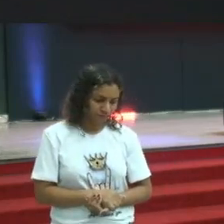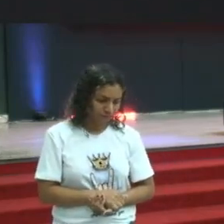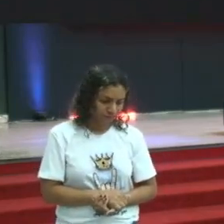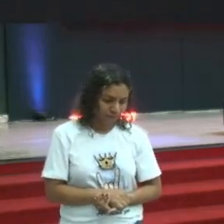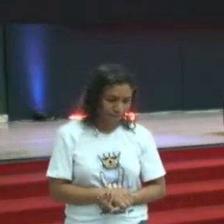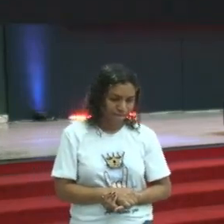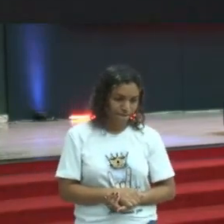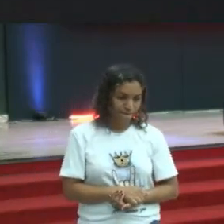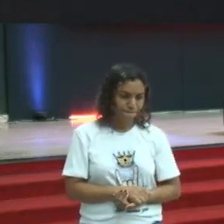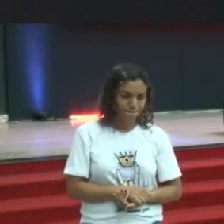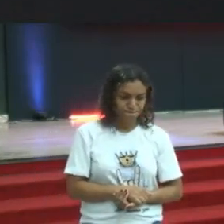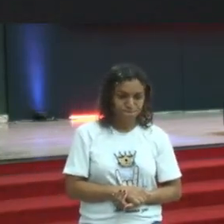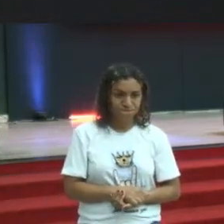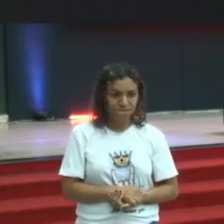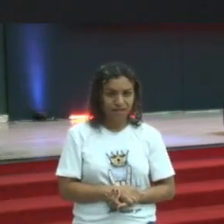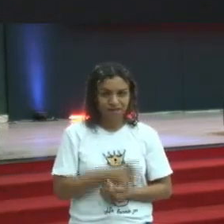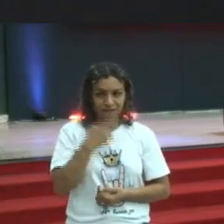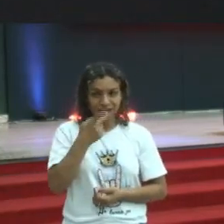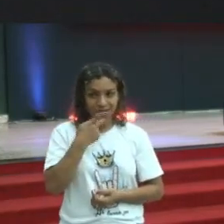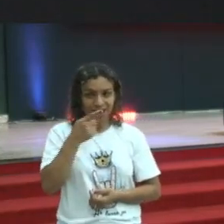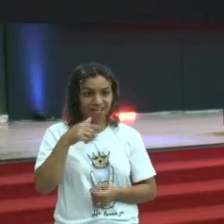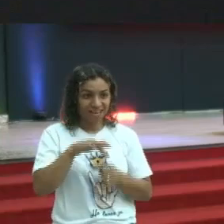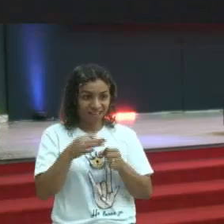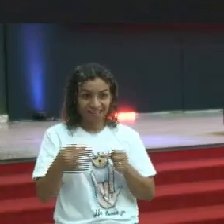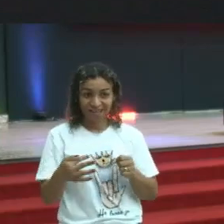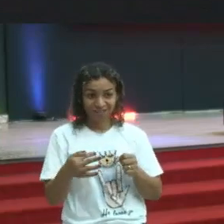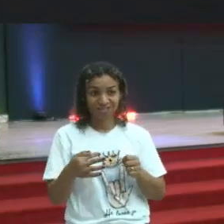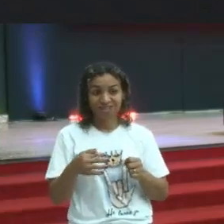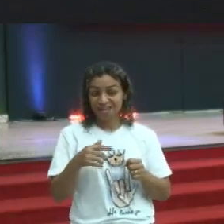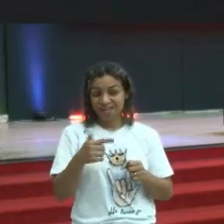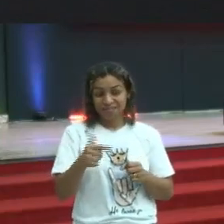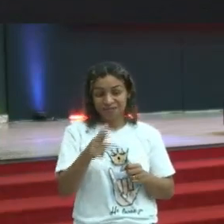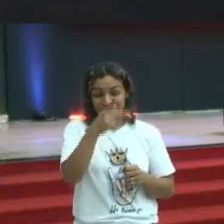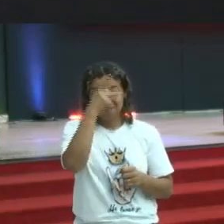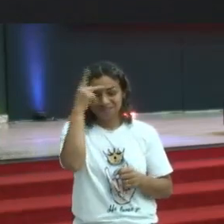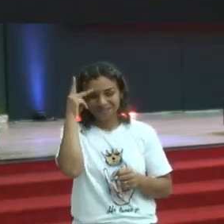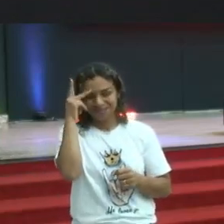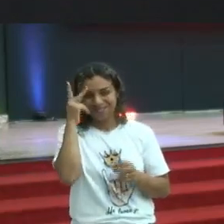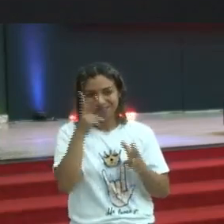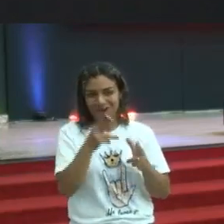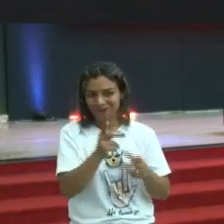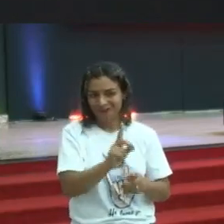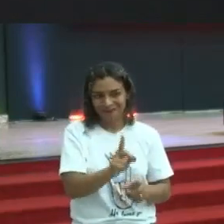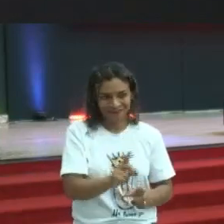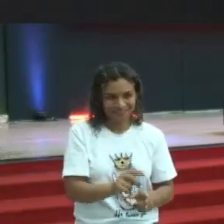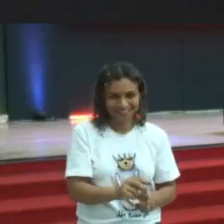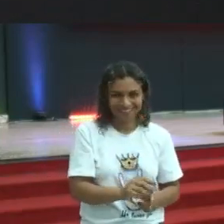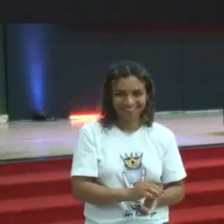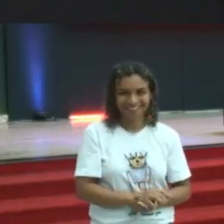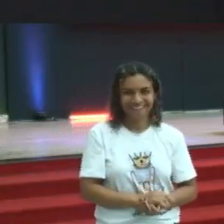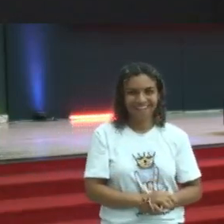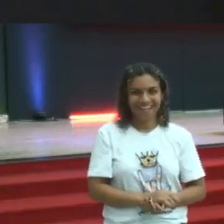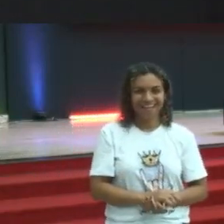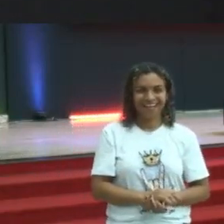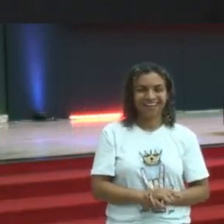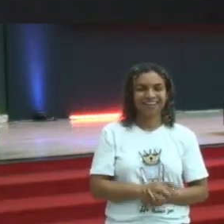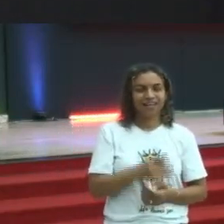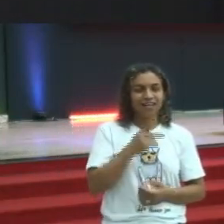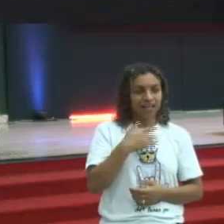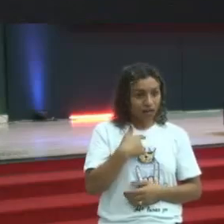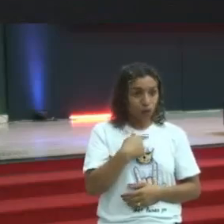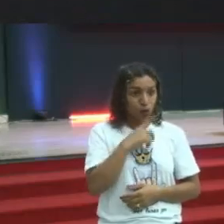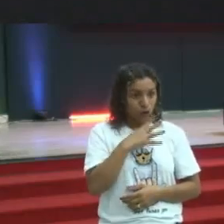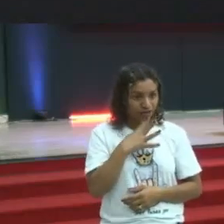Aqui não tem. Amém? Aqui não tem. Mas eu